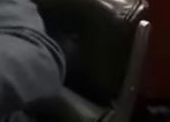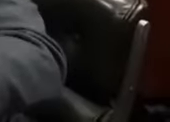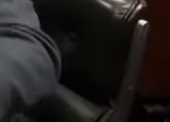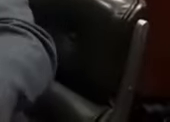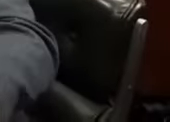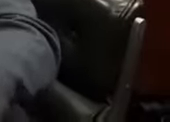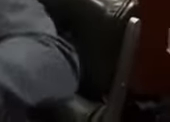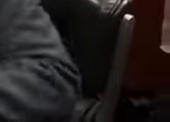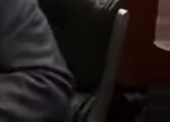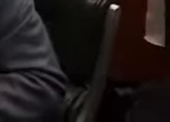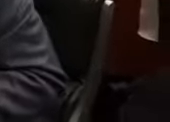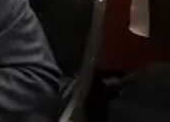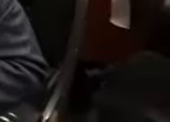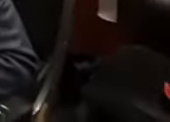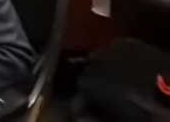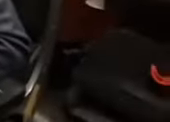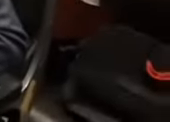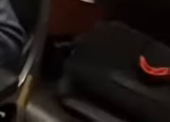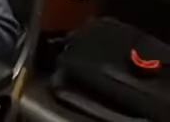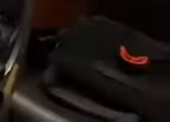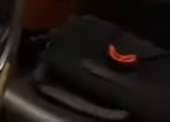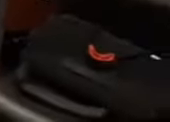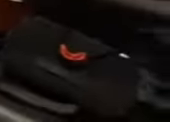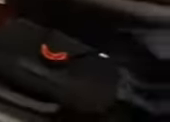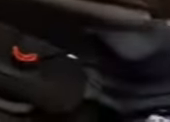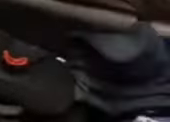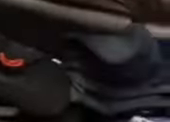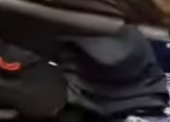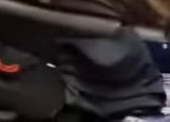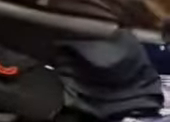Um forte abraço!